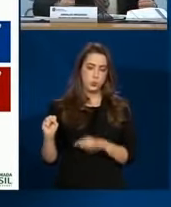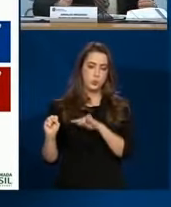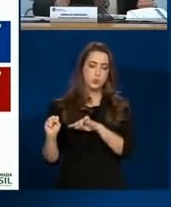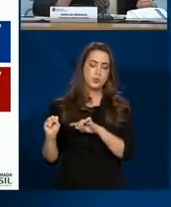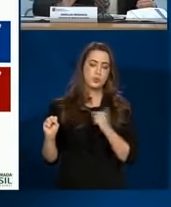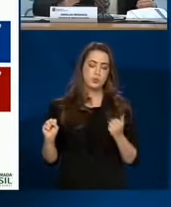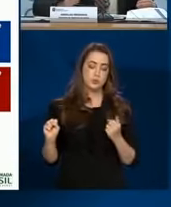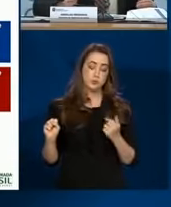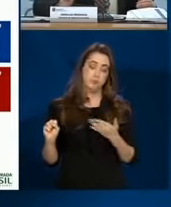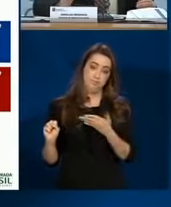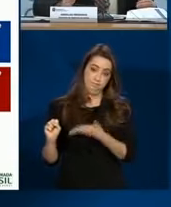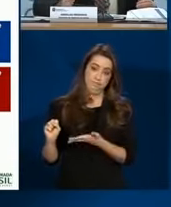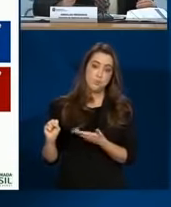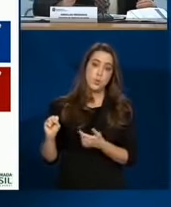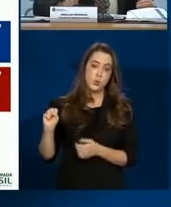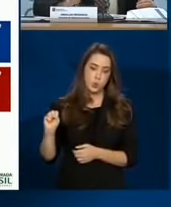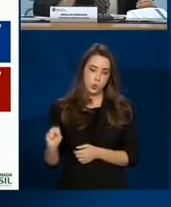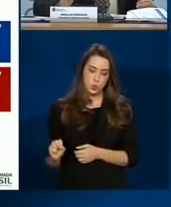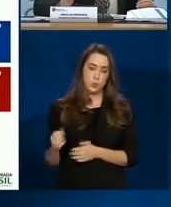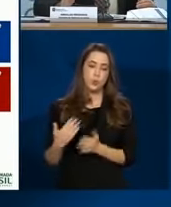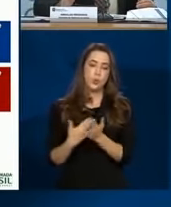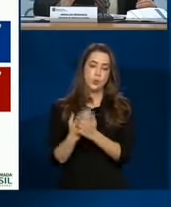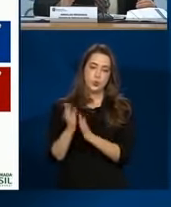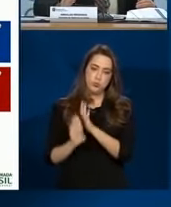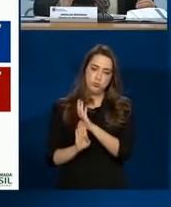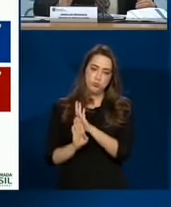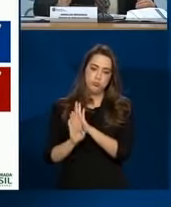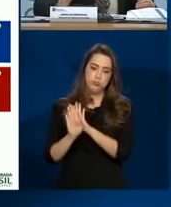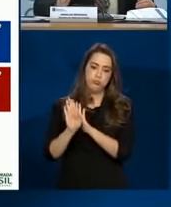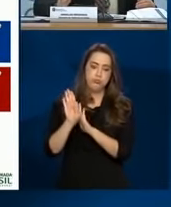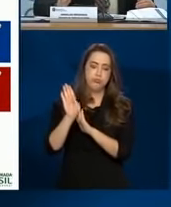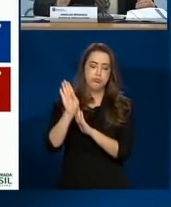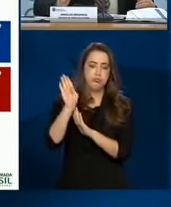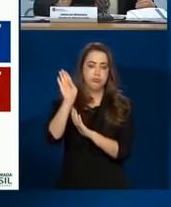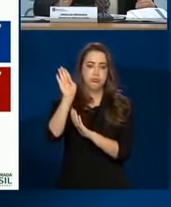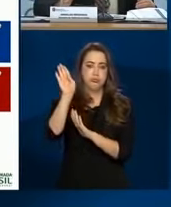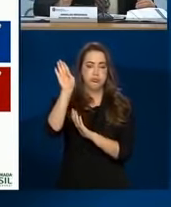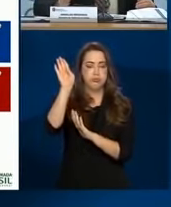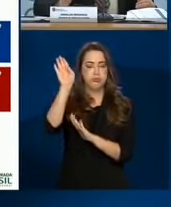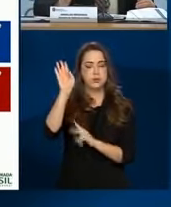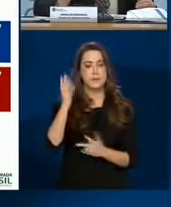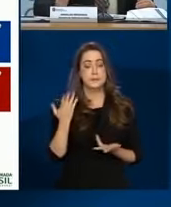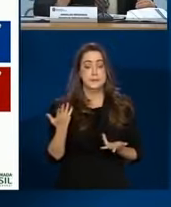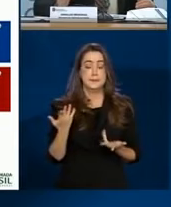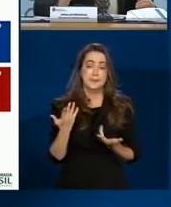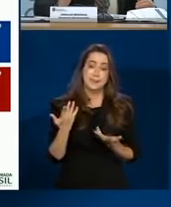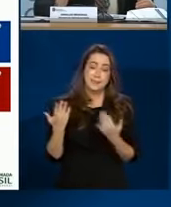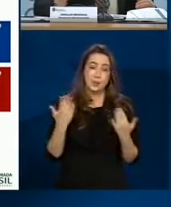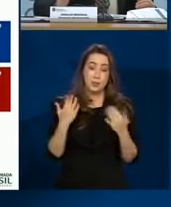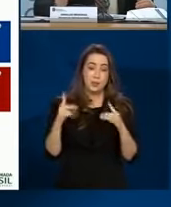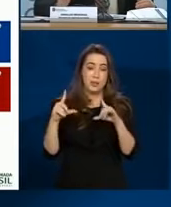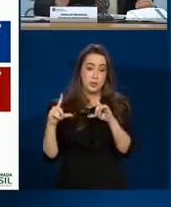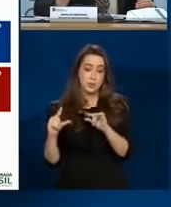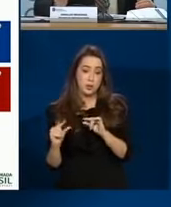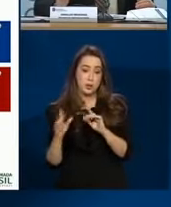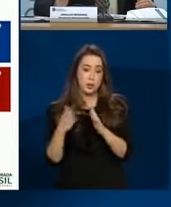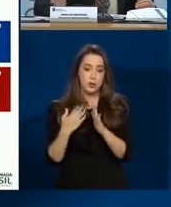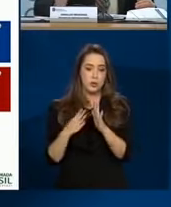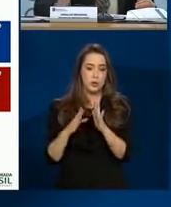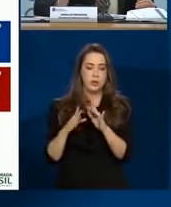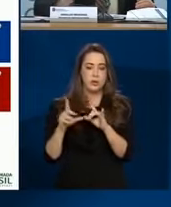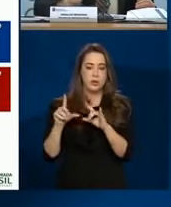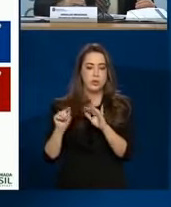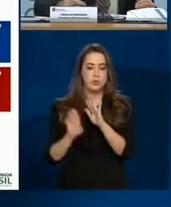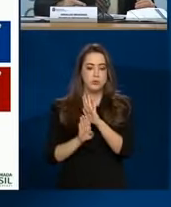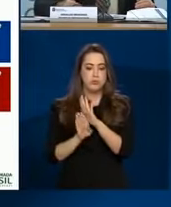Sul, sim, continua num crescente, né? Um pouco menor, a inclinação da curva um pouco